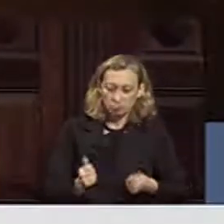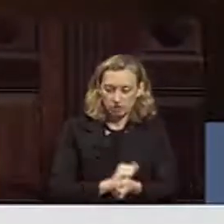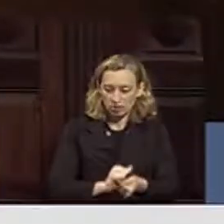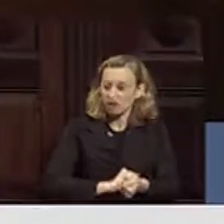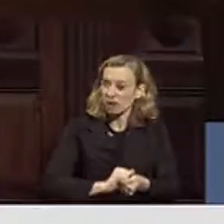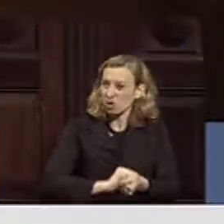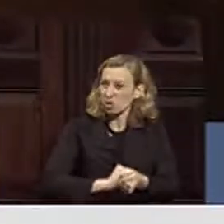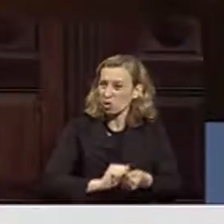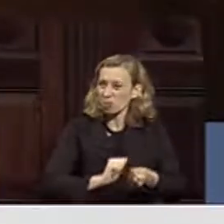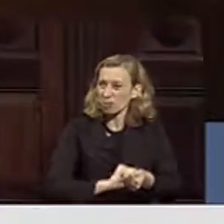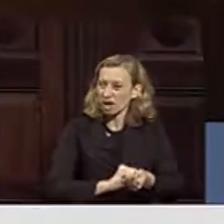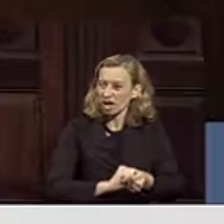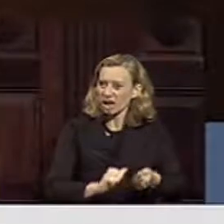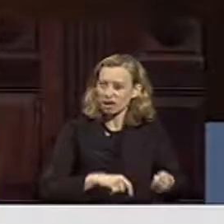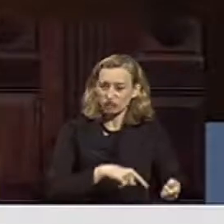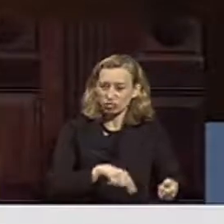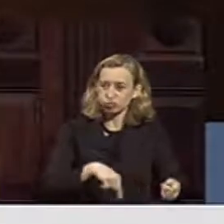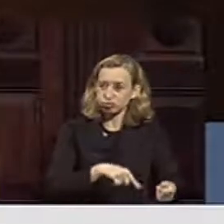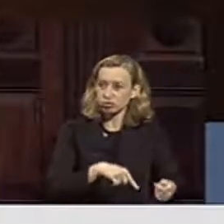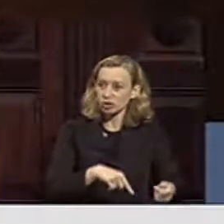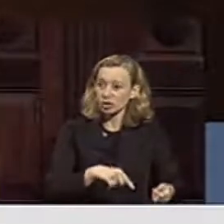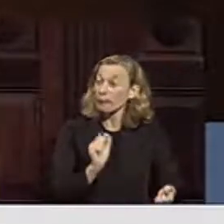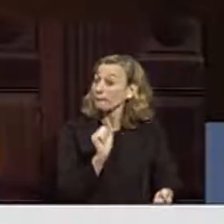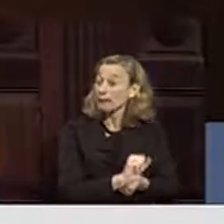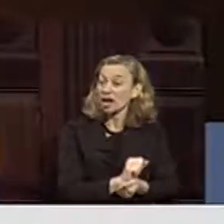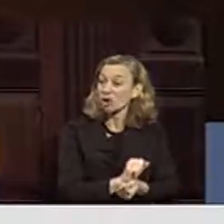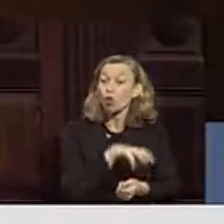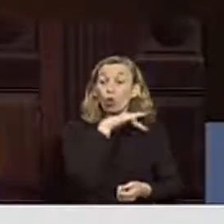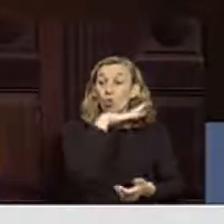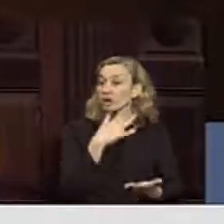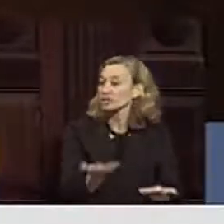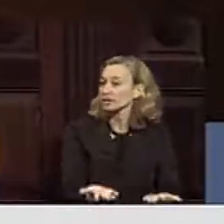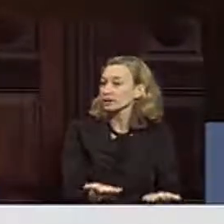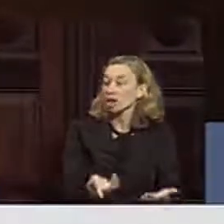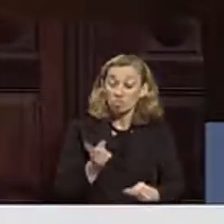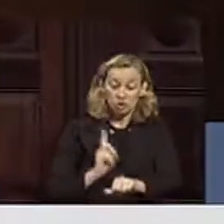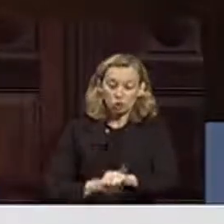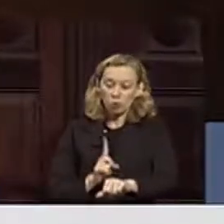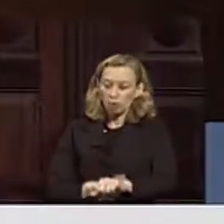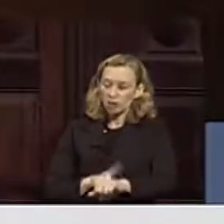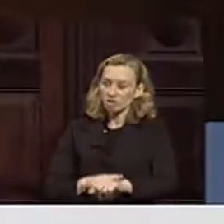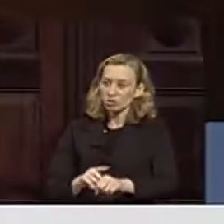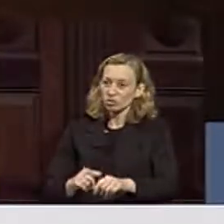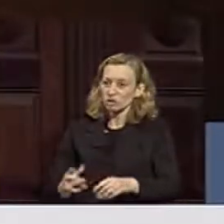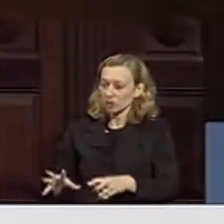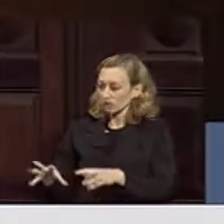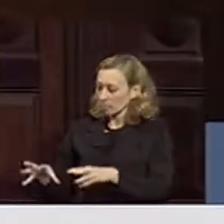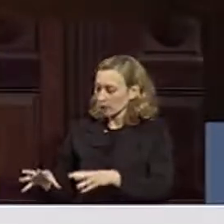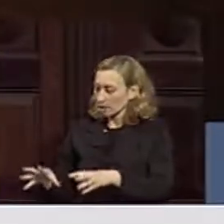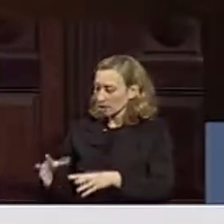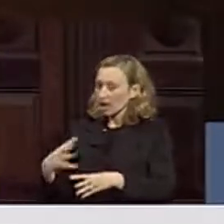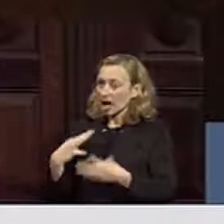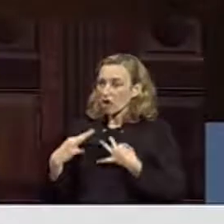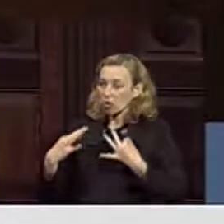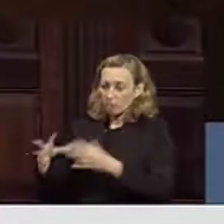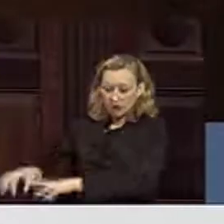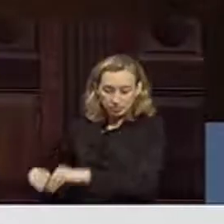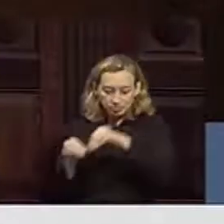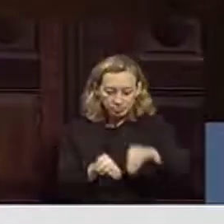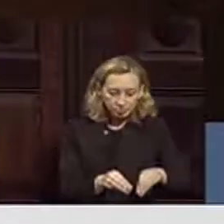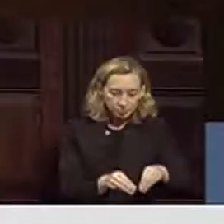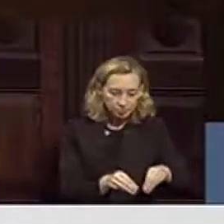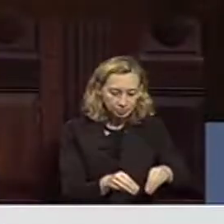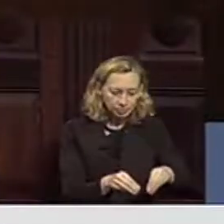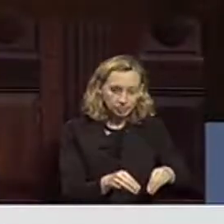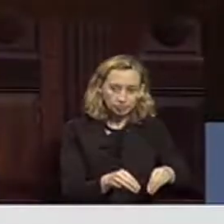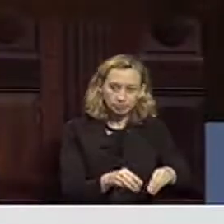funcionando. E do momento em que uma roupa sai para ser lavada e até o momento que ela volta,